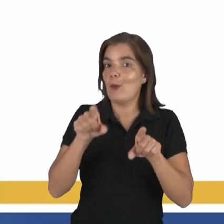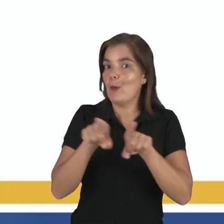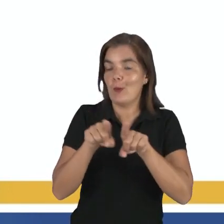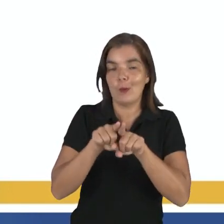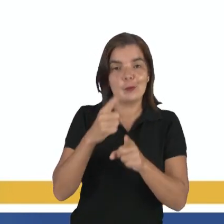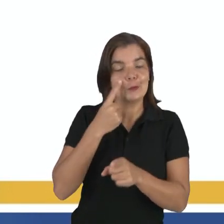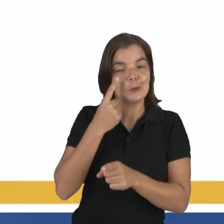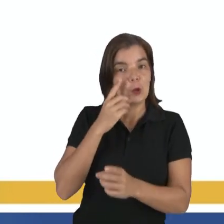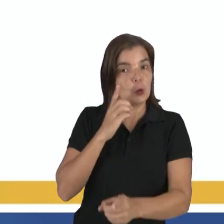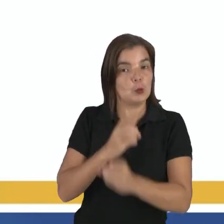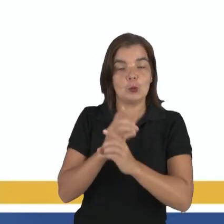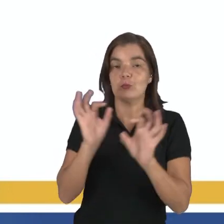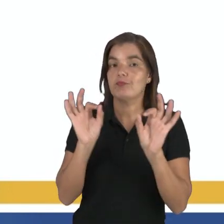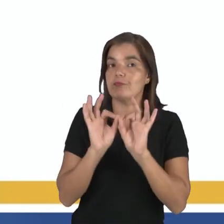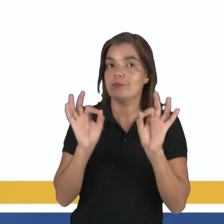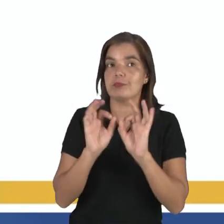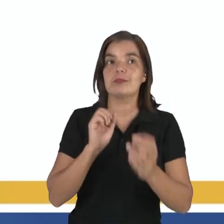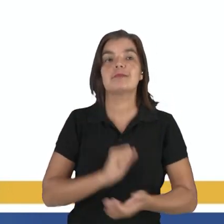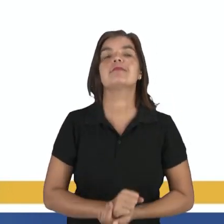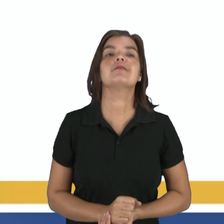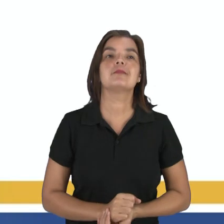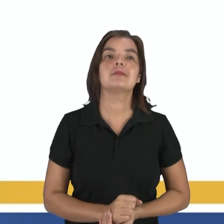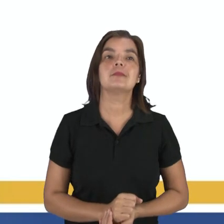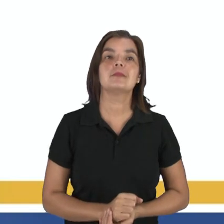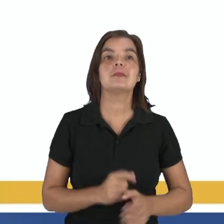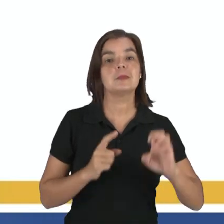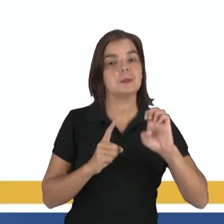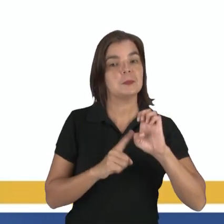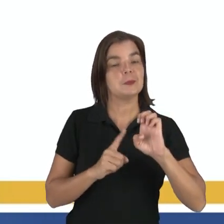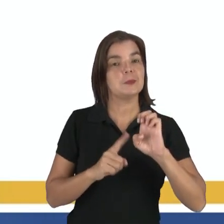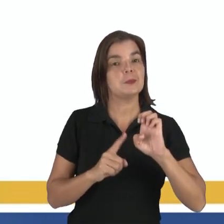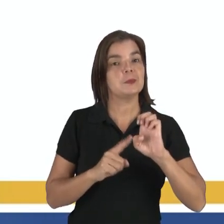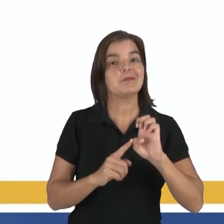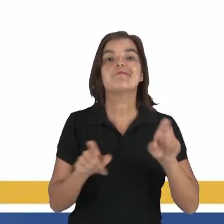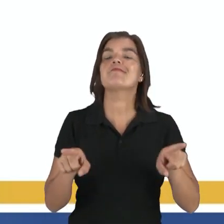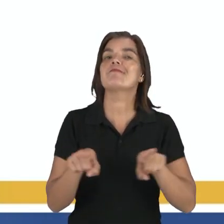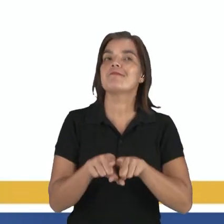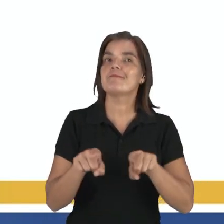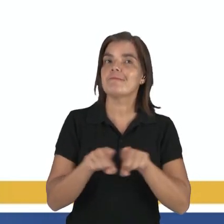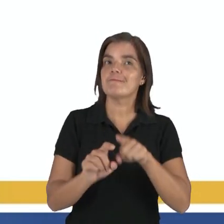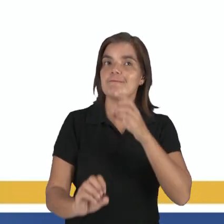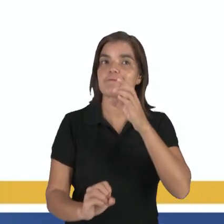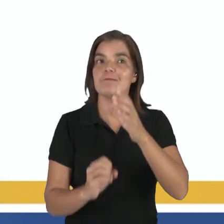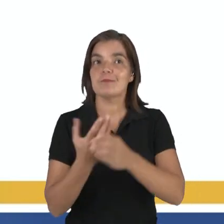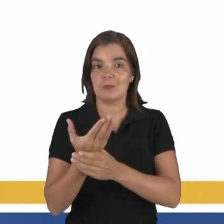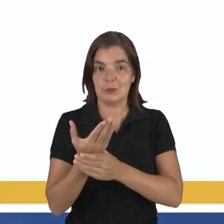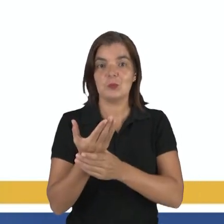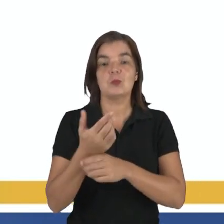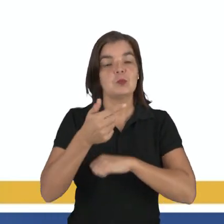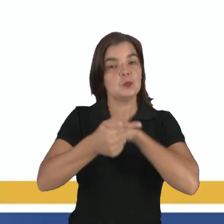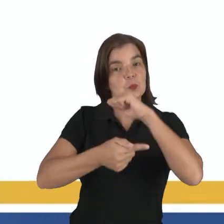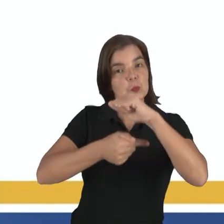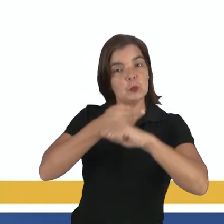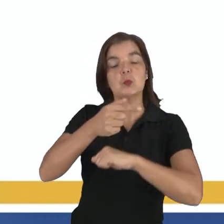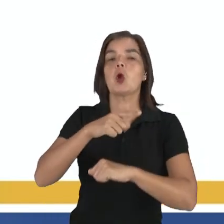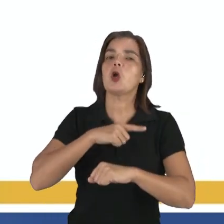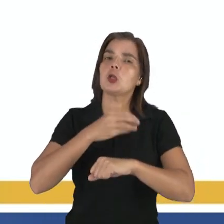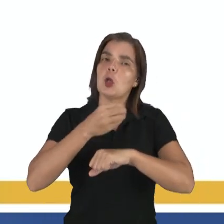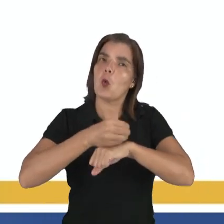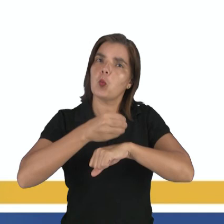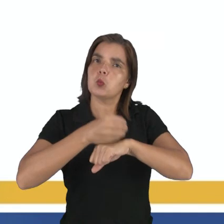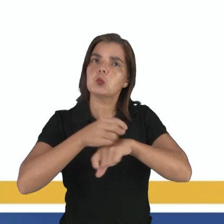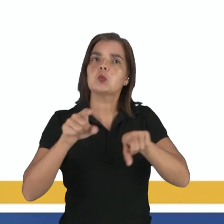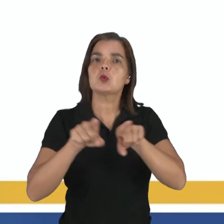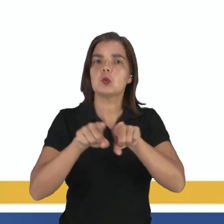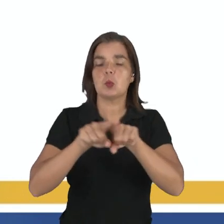a gente não tem a descoberta do núcleo. E letra E, também porque aparece que o átomo possui um núcleo